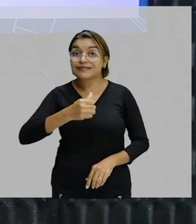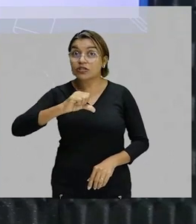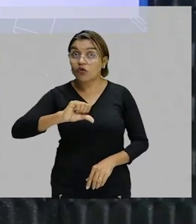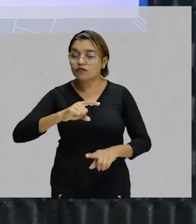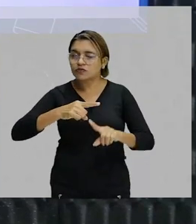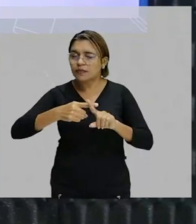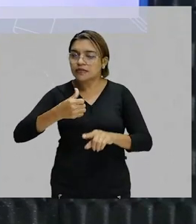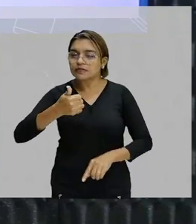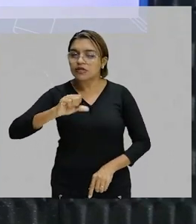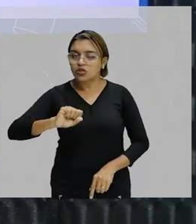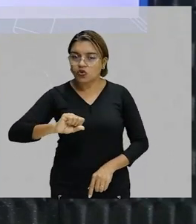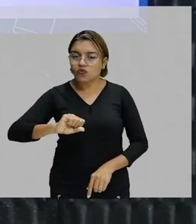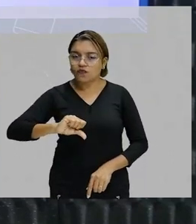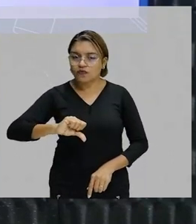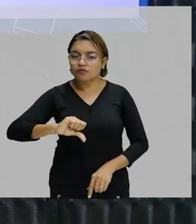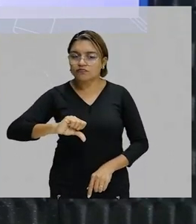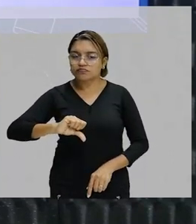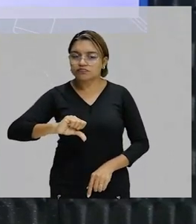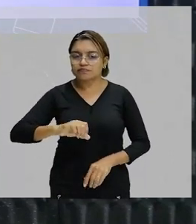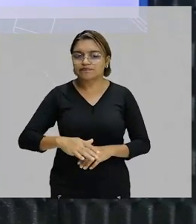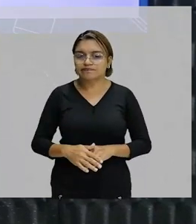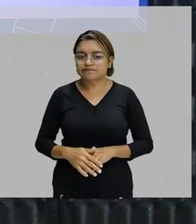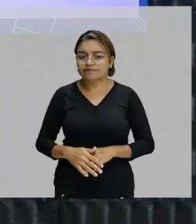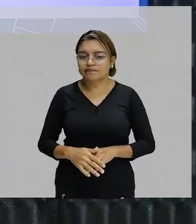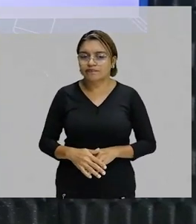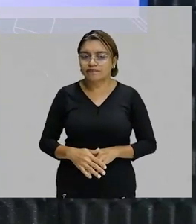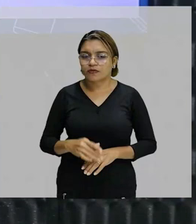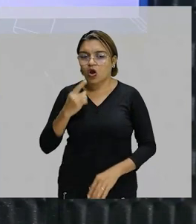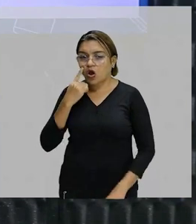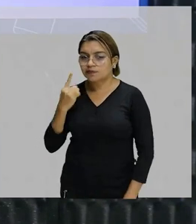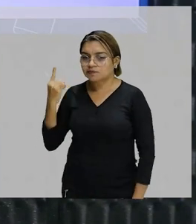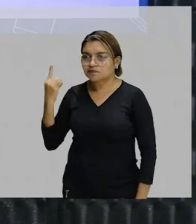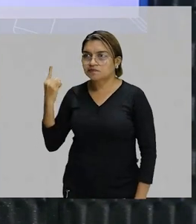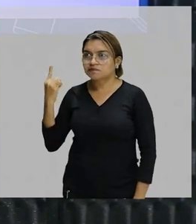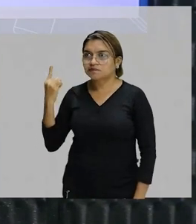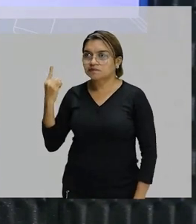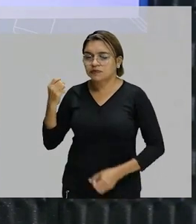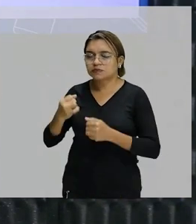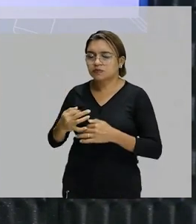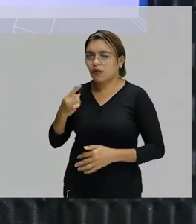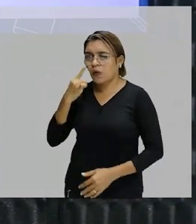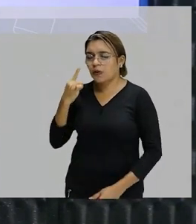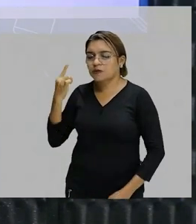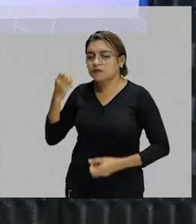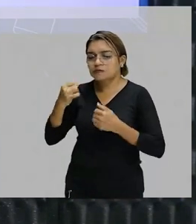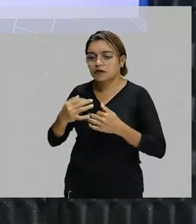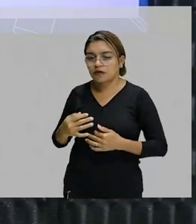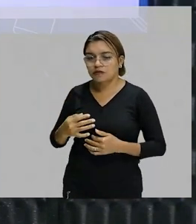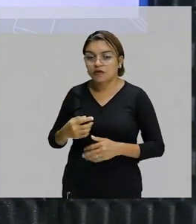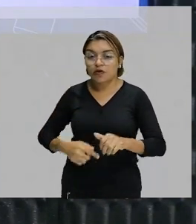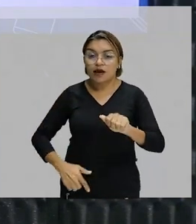seja eu vou T4 + 38 o meu vio termo dessa sequência corresponde ao número